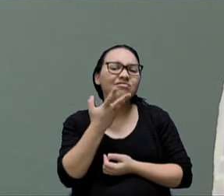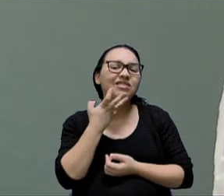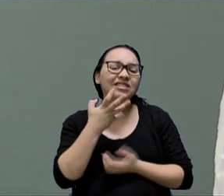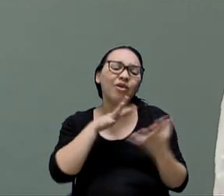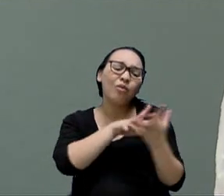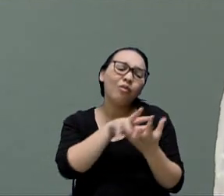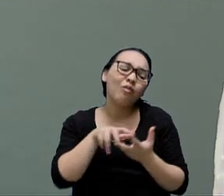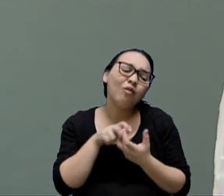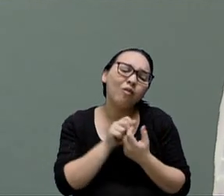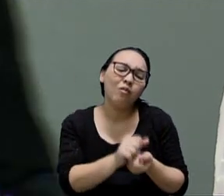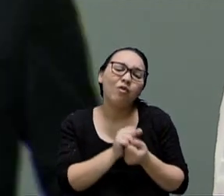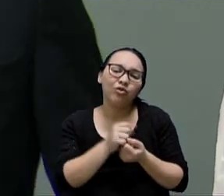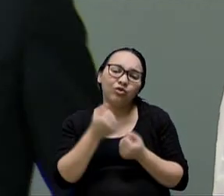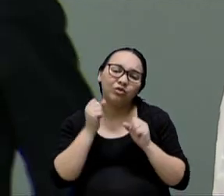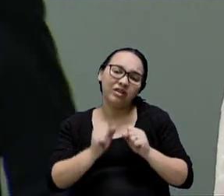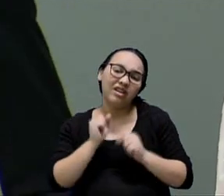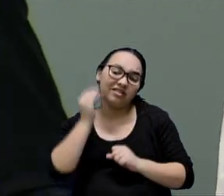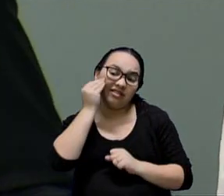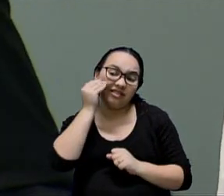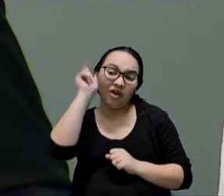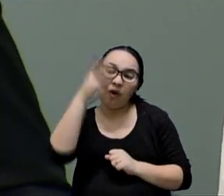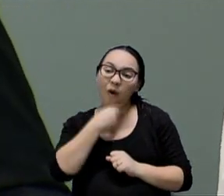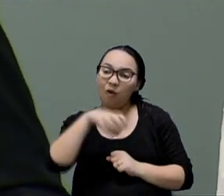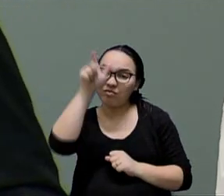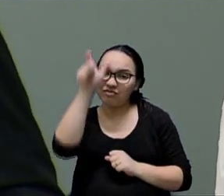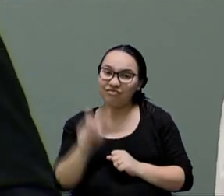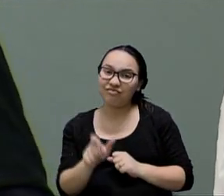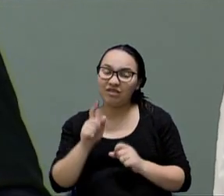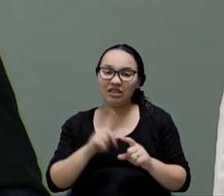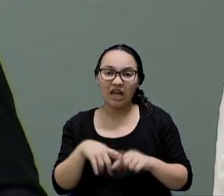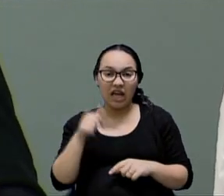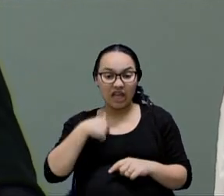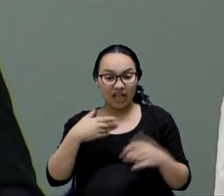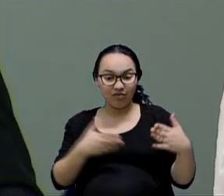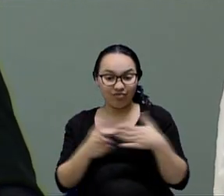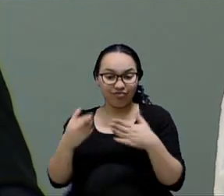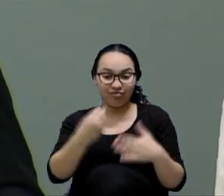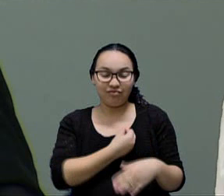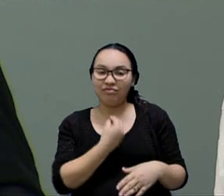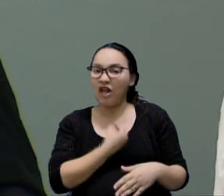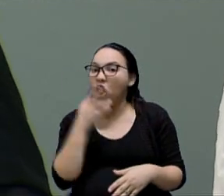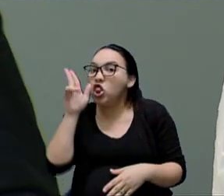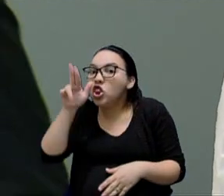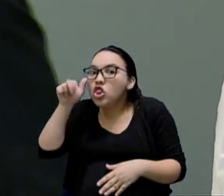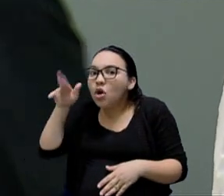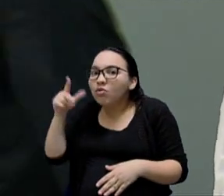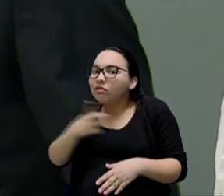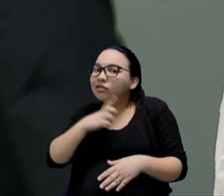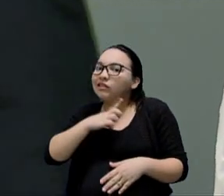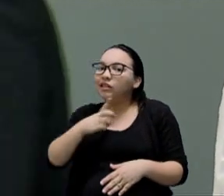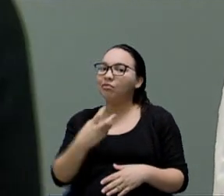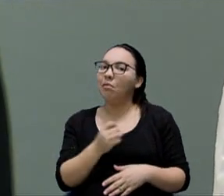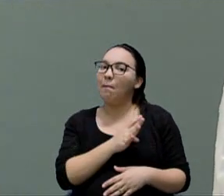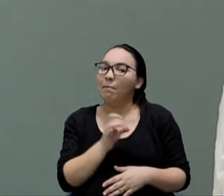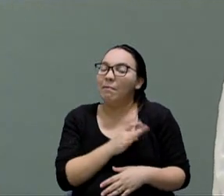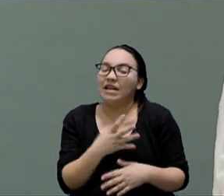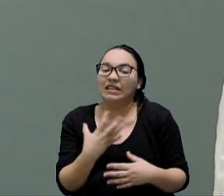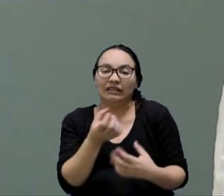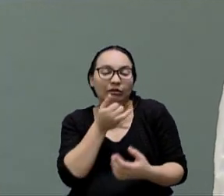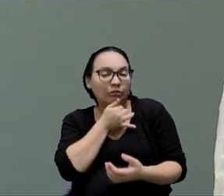é. Queríamos que nessa caminhada da vida você nunca tivesse sentido medo, tristeza, angústia ou